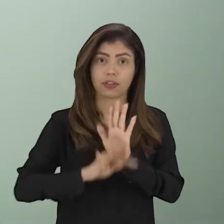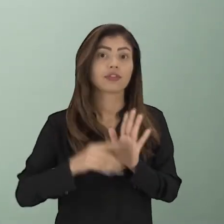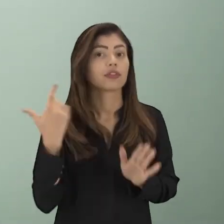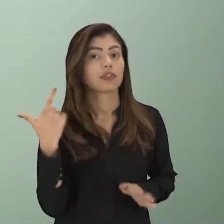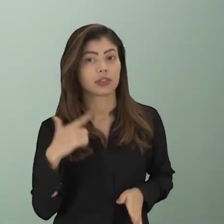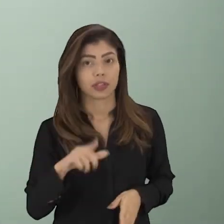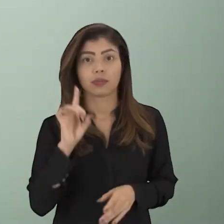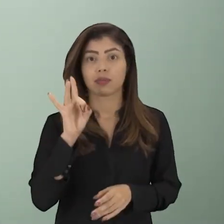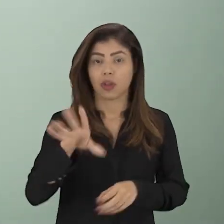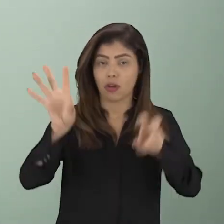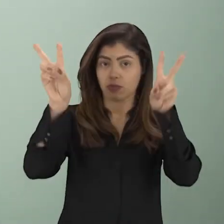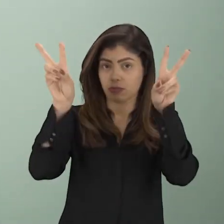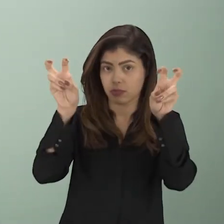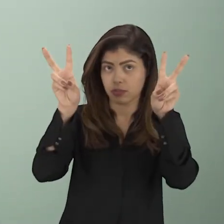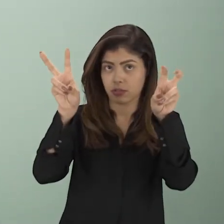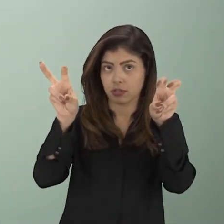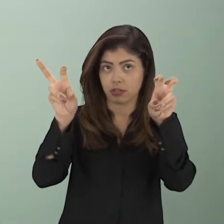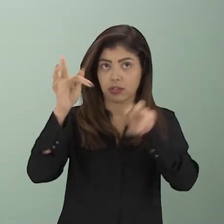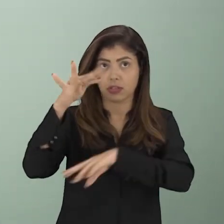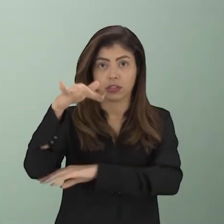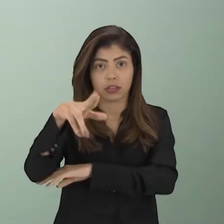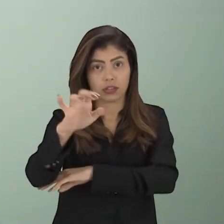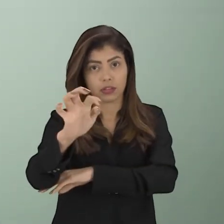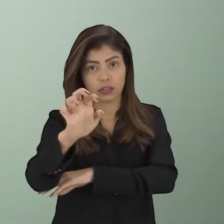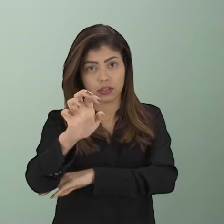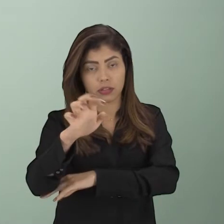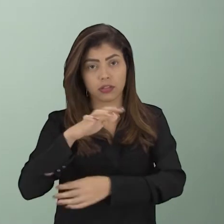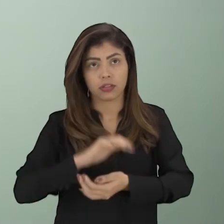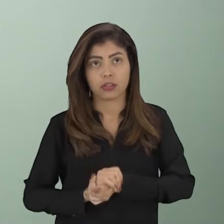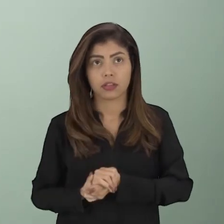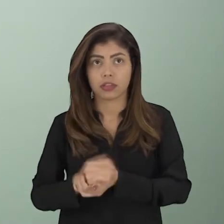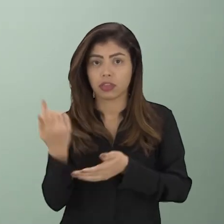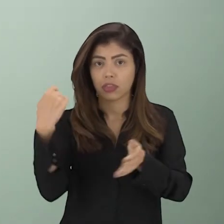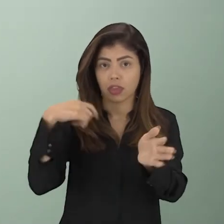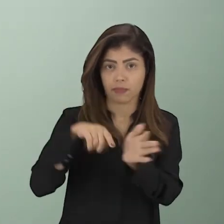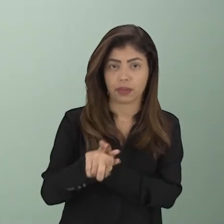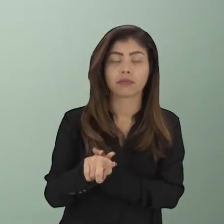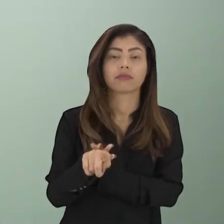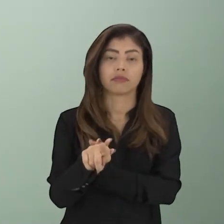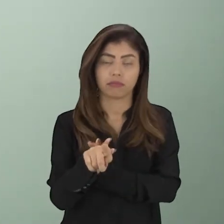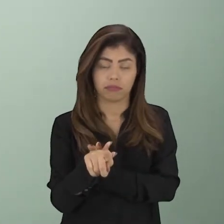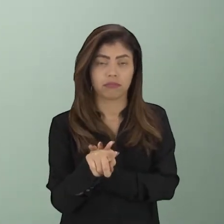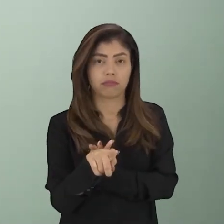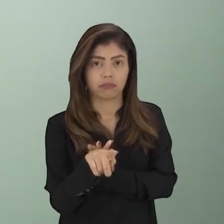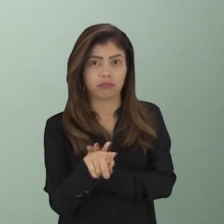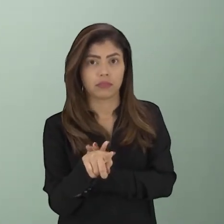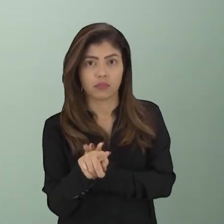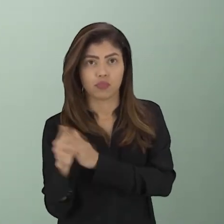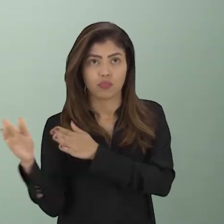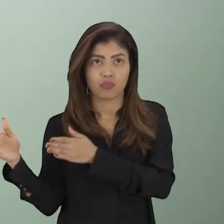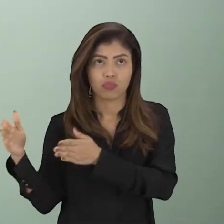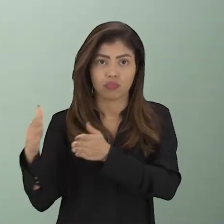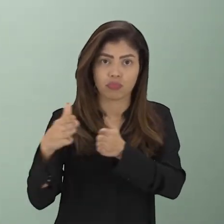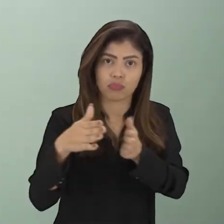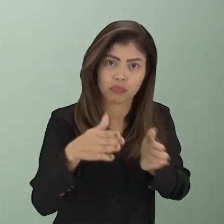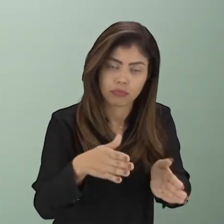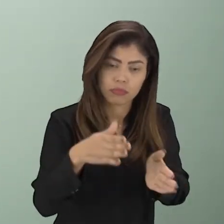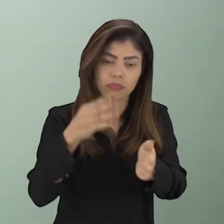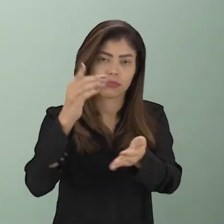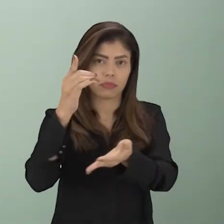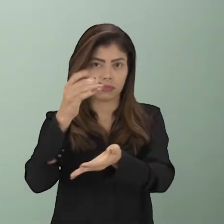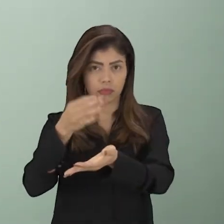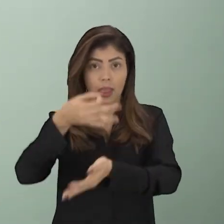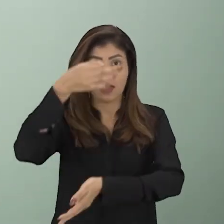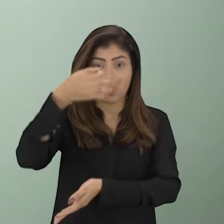Apenas lendo o título, fonte, o enunciado da pergunta, e aí eu direcionei minha leitura exatamente pelo que a